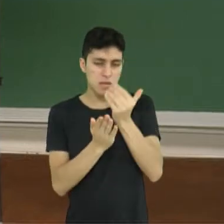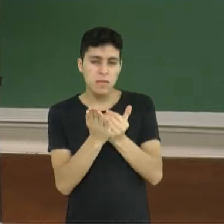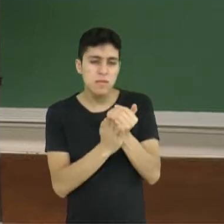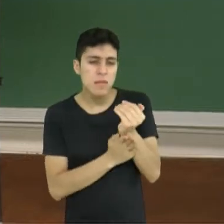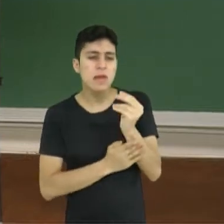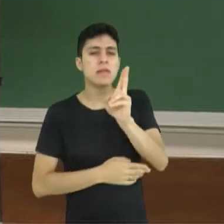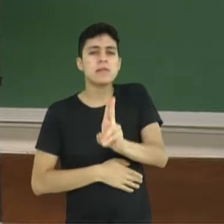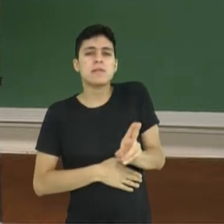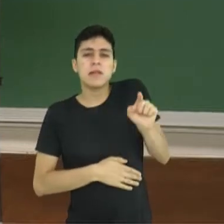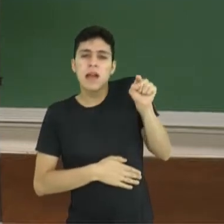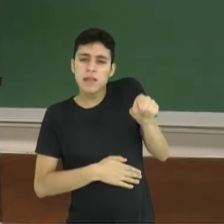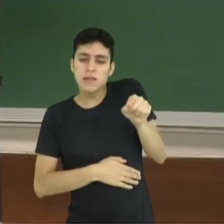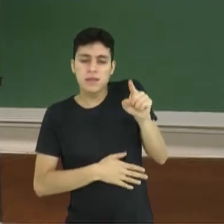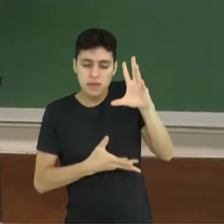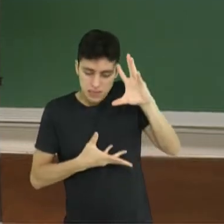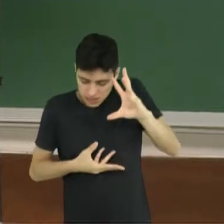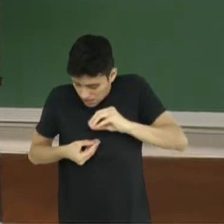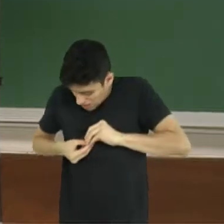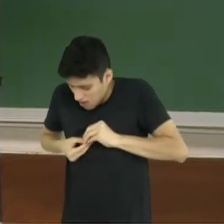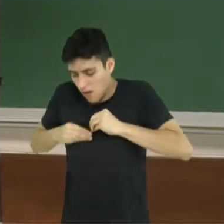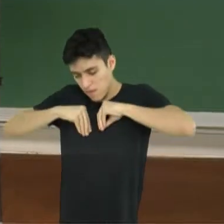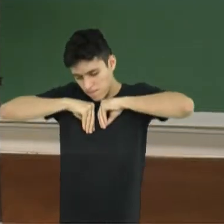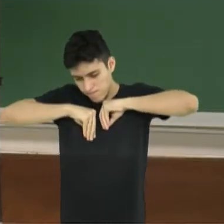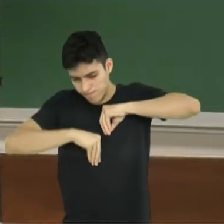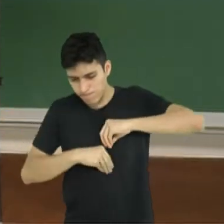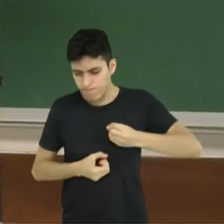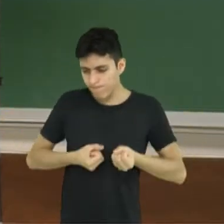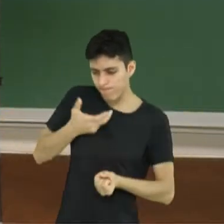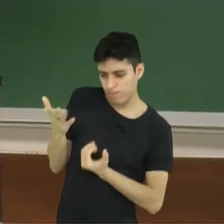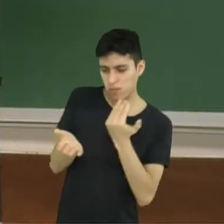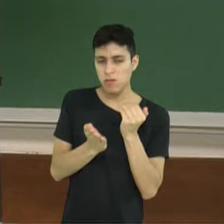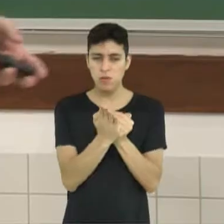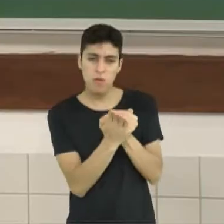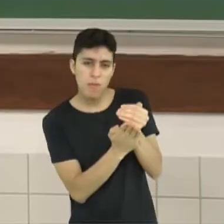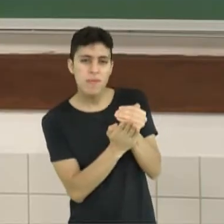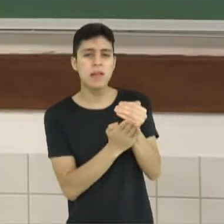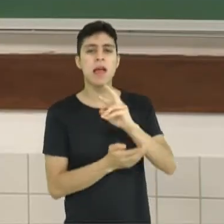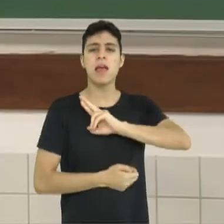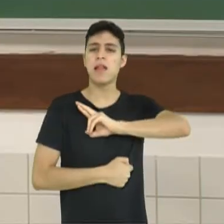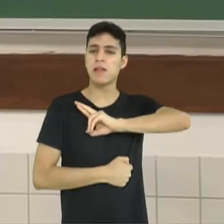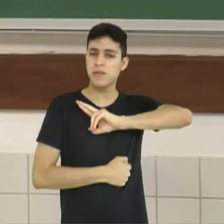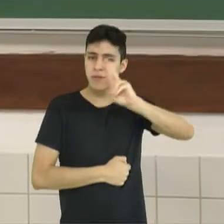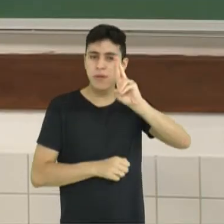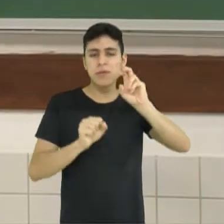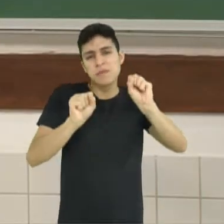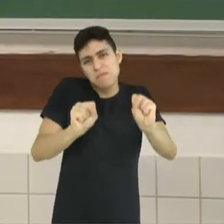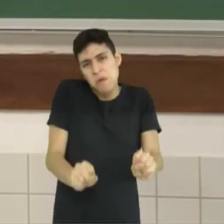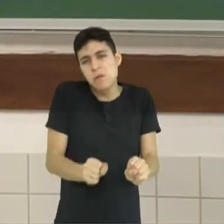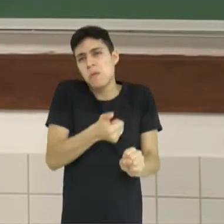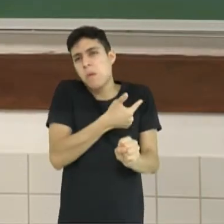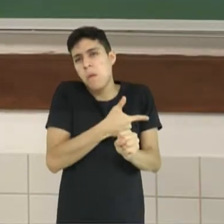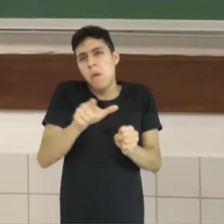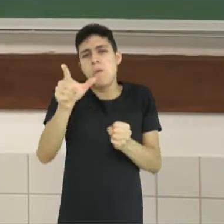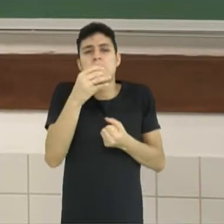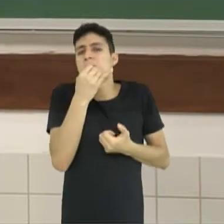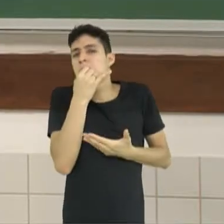aquilo e fazer interpretações. Começa de parte religiosa e depois vai utilizando para outras coisas, para